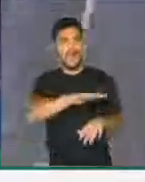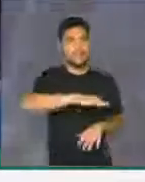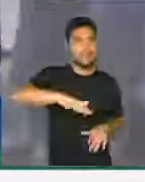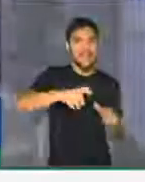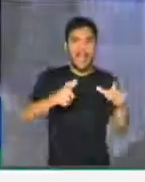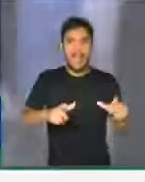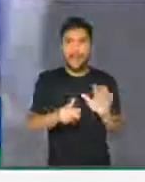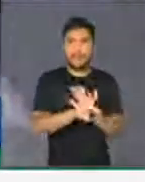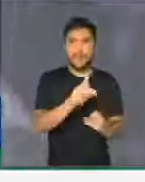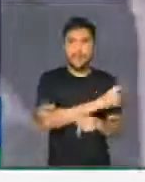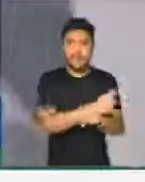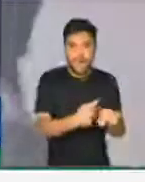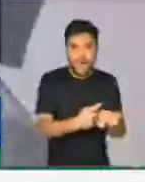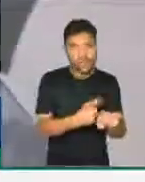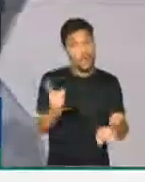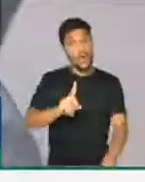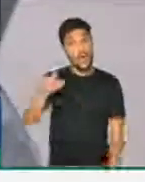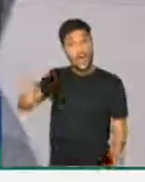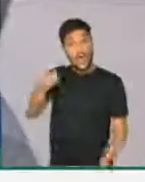tem